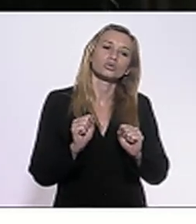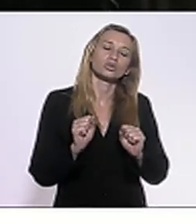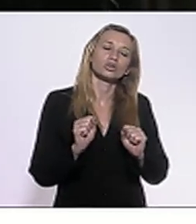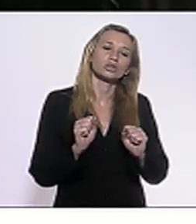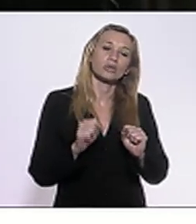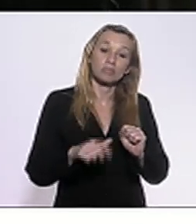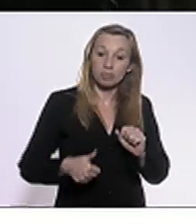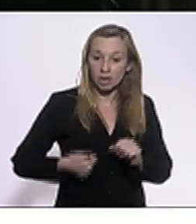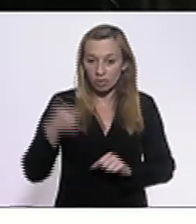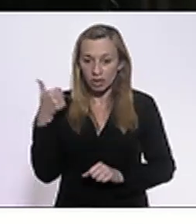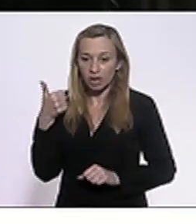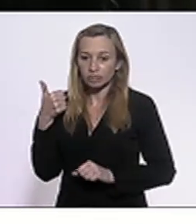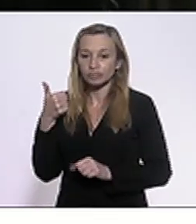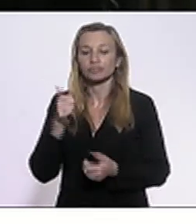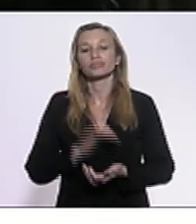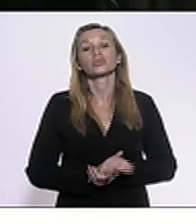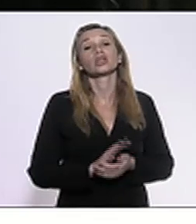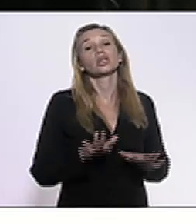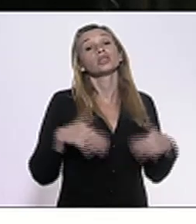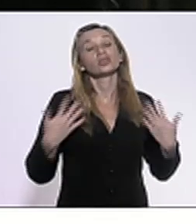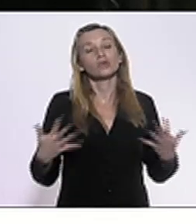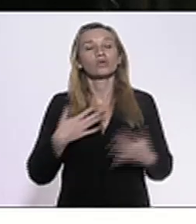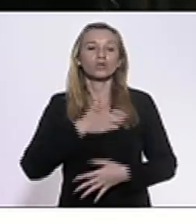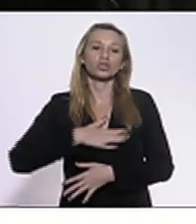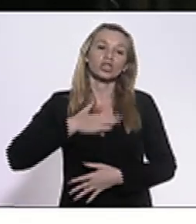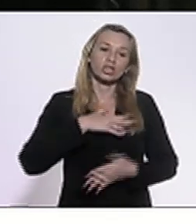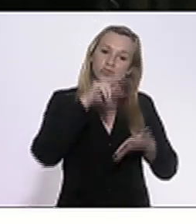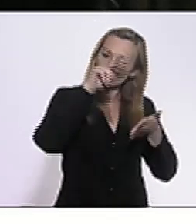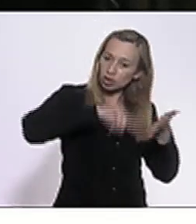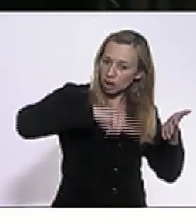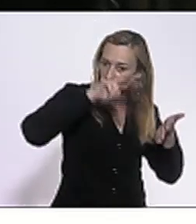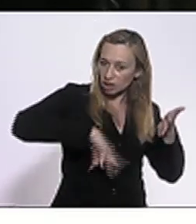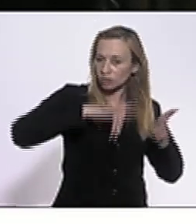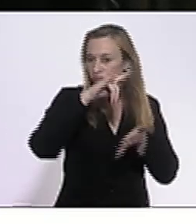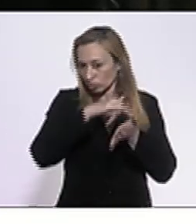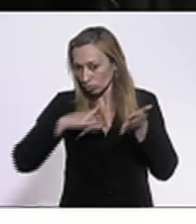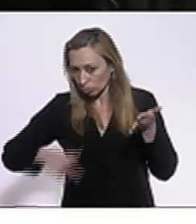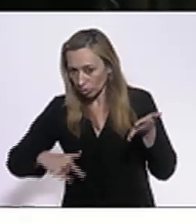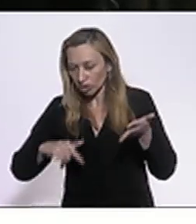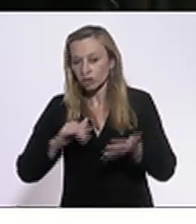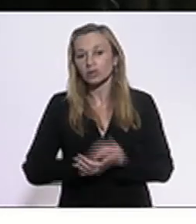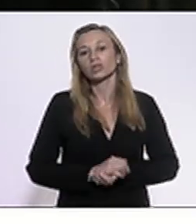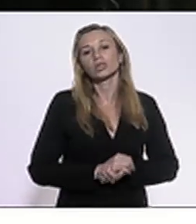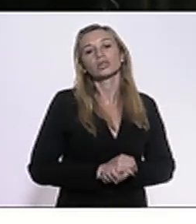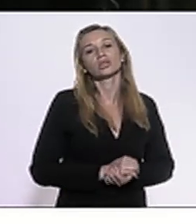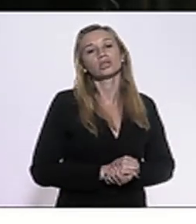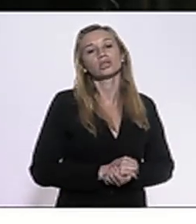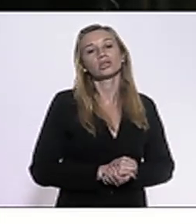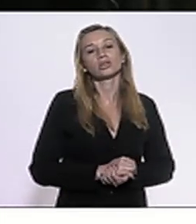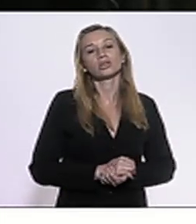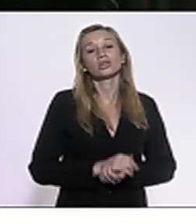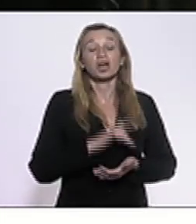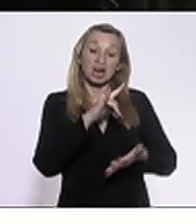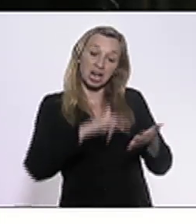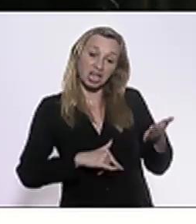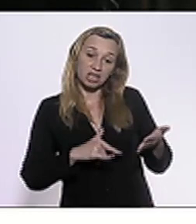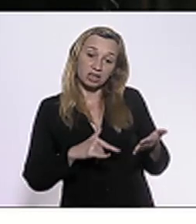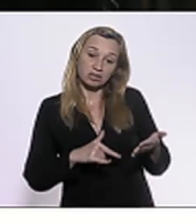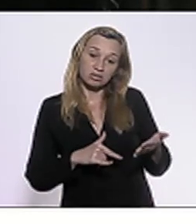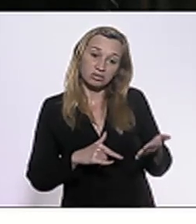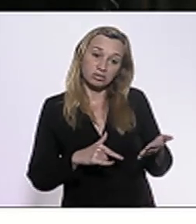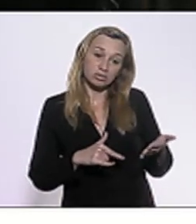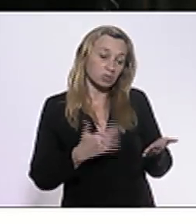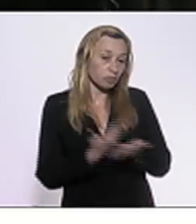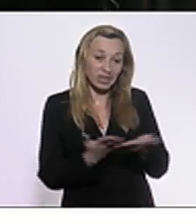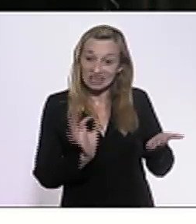superado. Então, eu gostaria que os senhores lessem esse documento. Ler não custa.